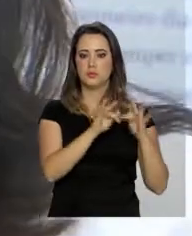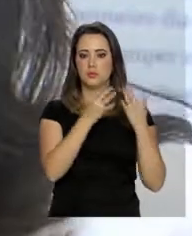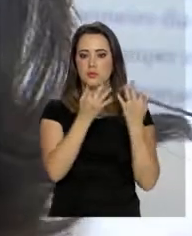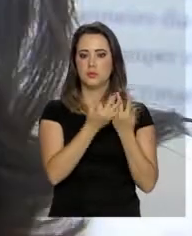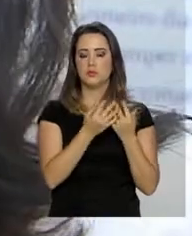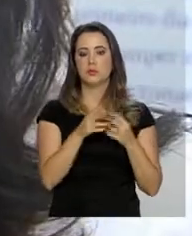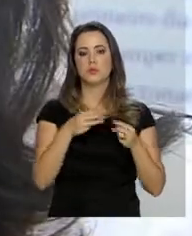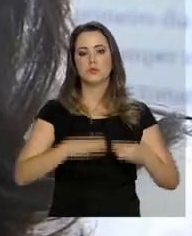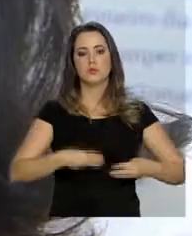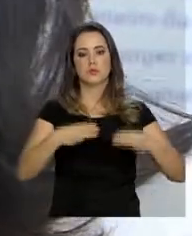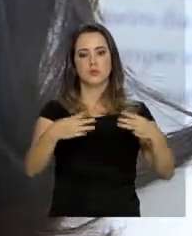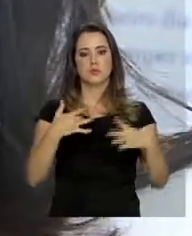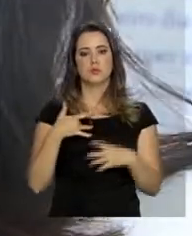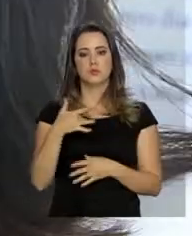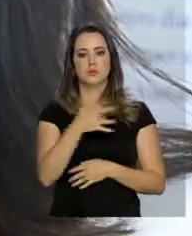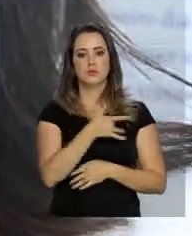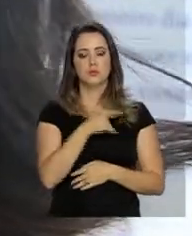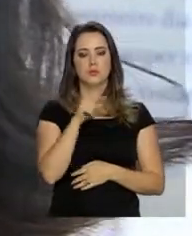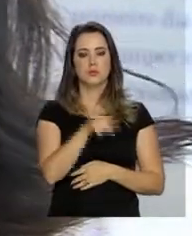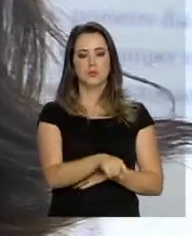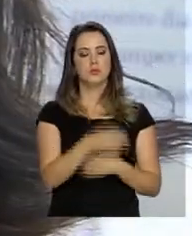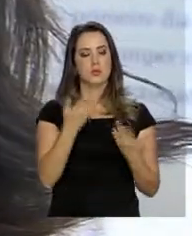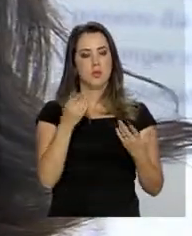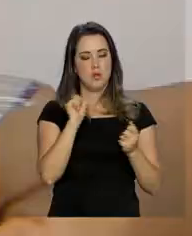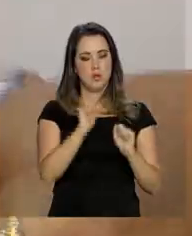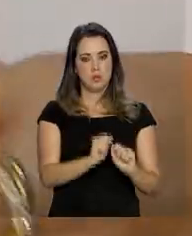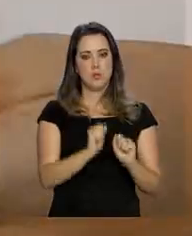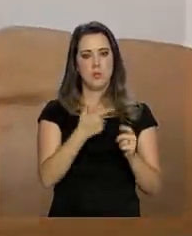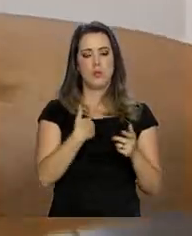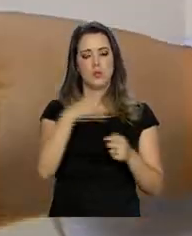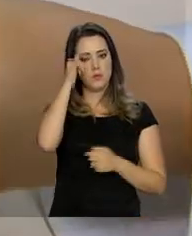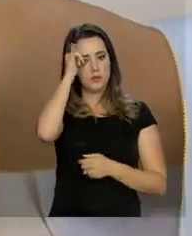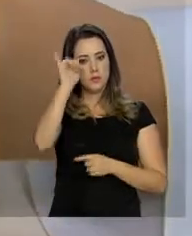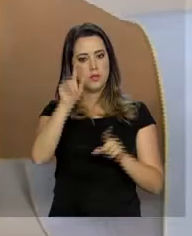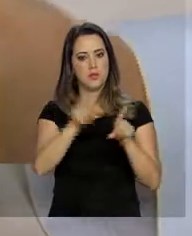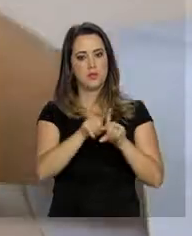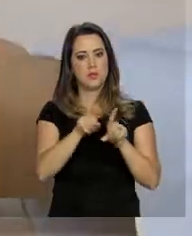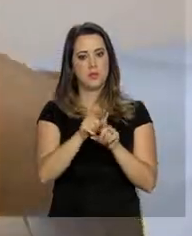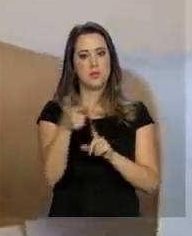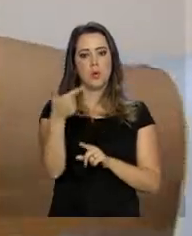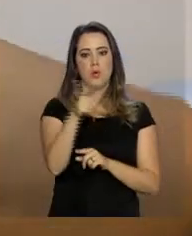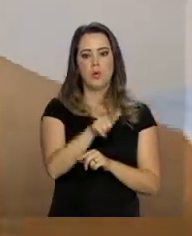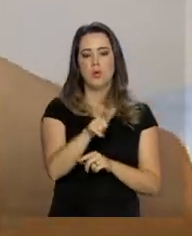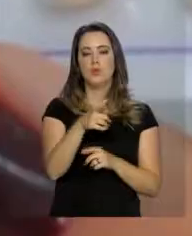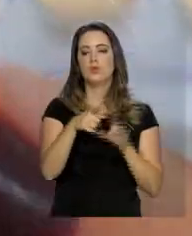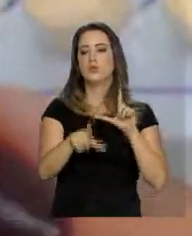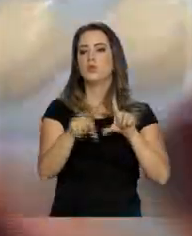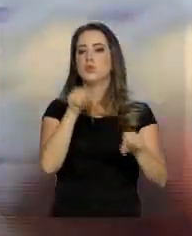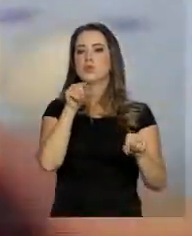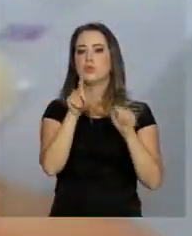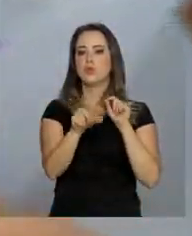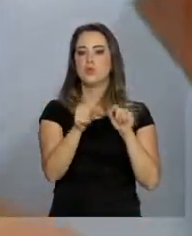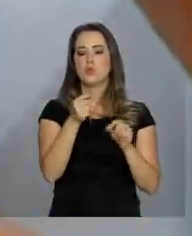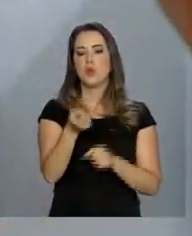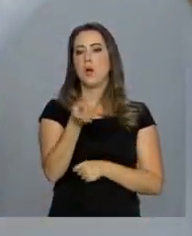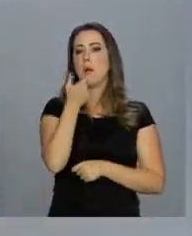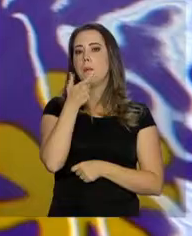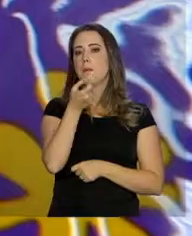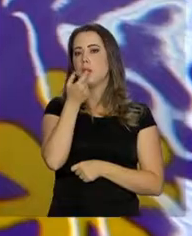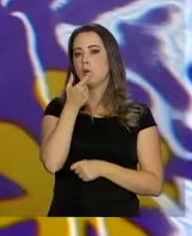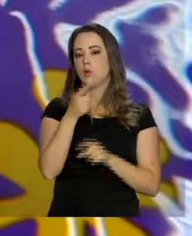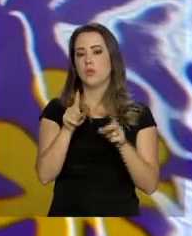da saúde além deste método reversível o sus oferece ainda outras opções como a pílula combinada